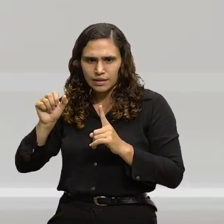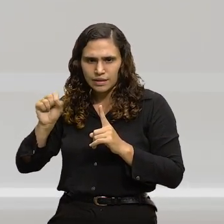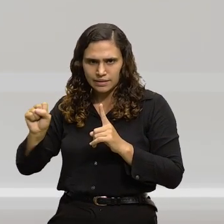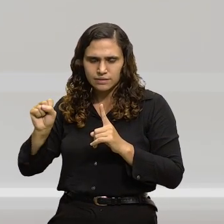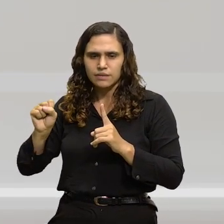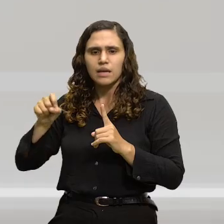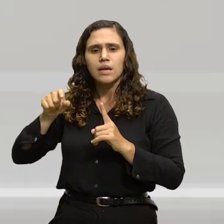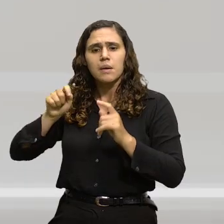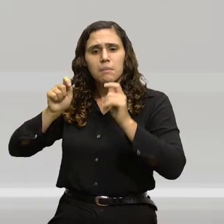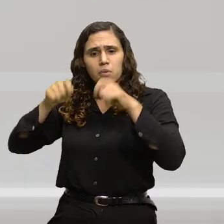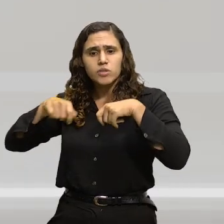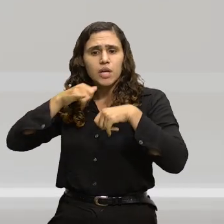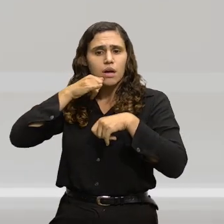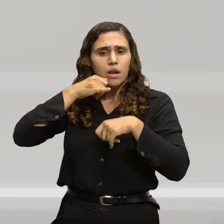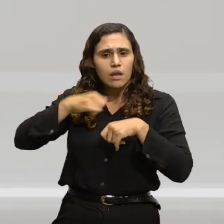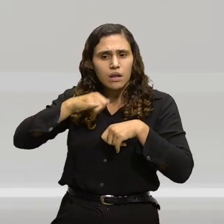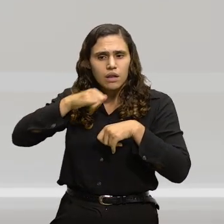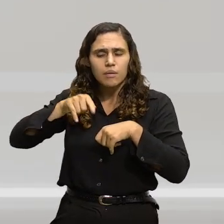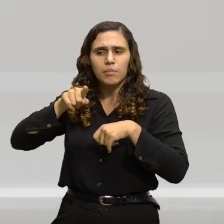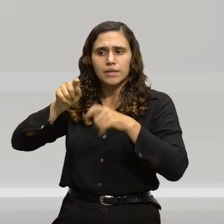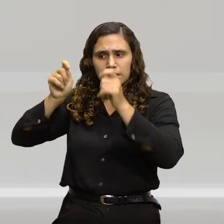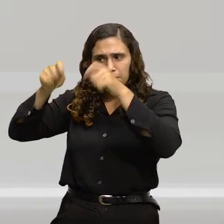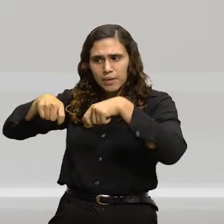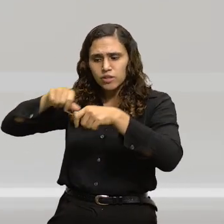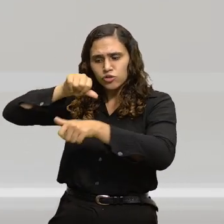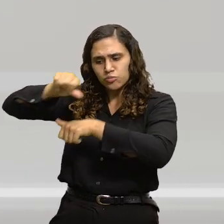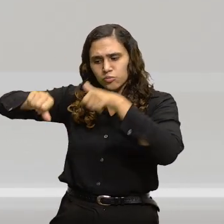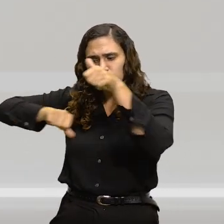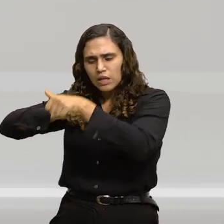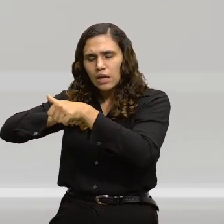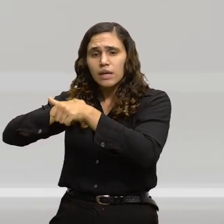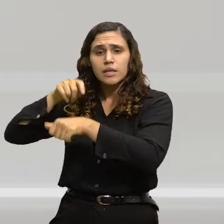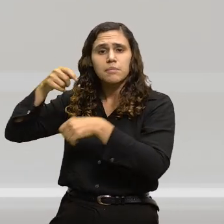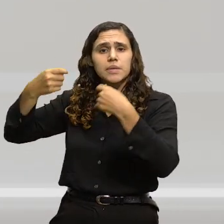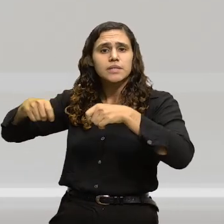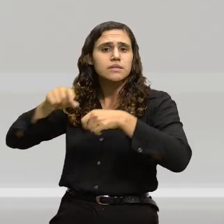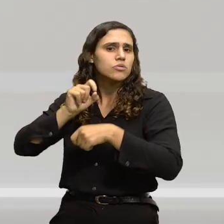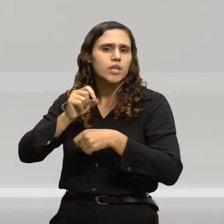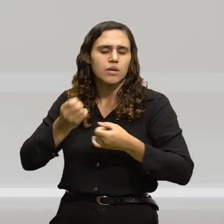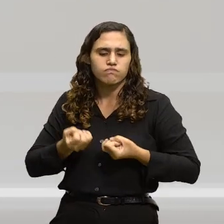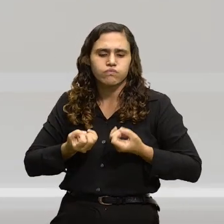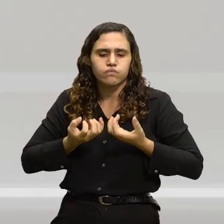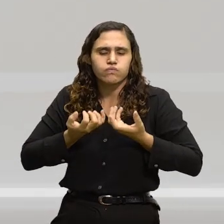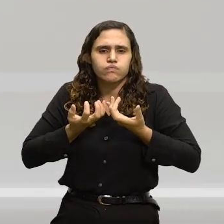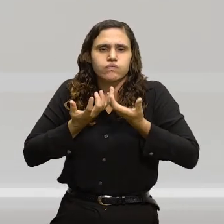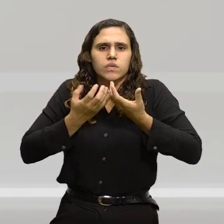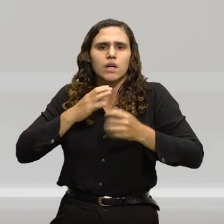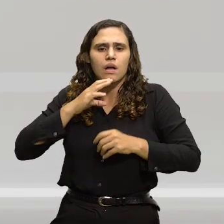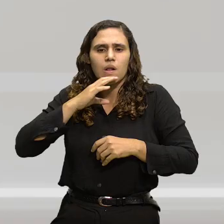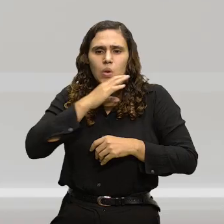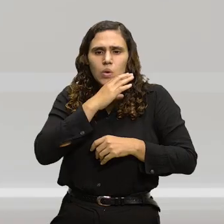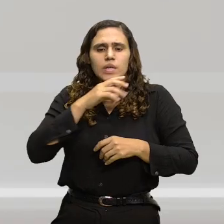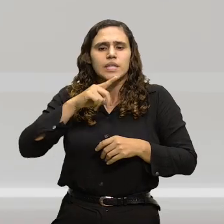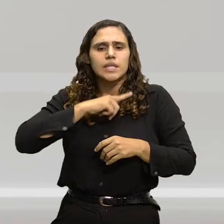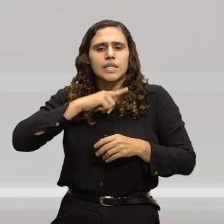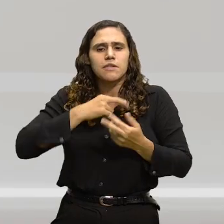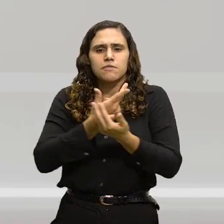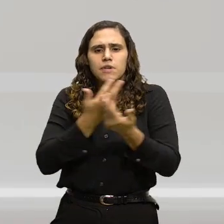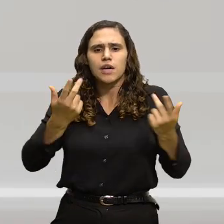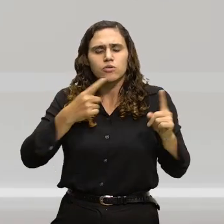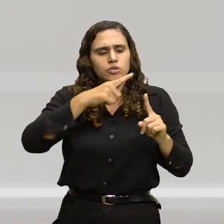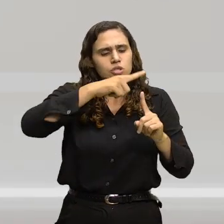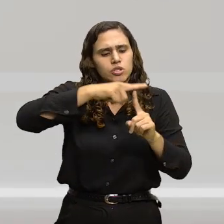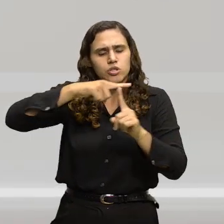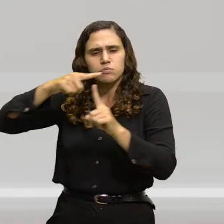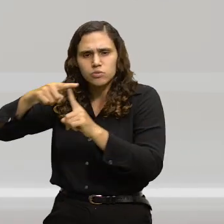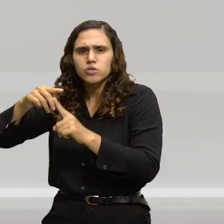preciso fornecer calor para ela mudar. E nós temos diferentes tipos de calor que nós vamos ver daqui a pouco. Mas antes vamos